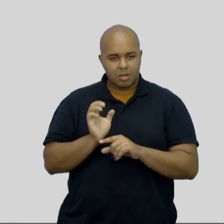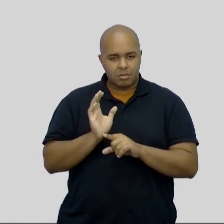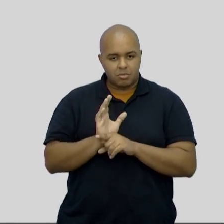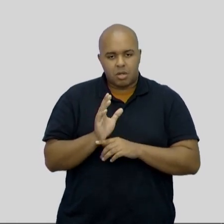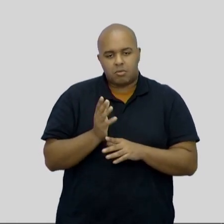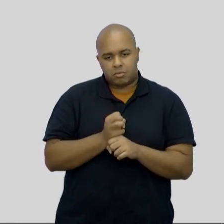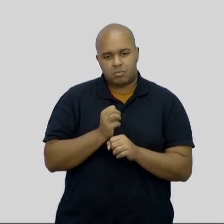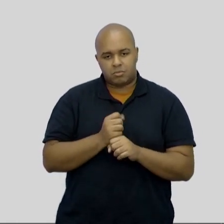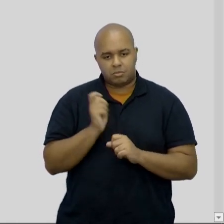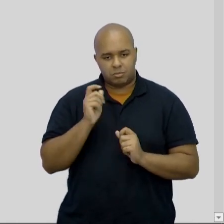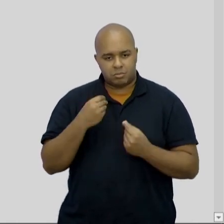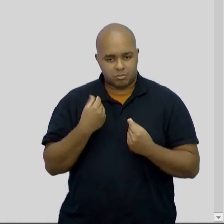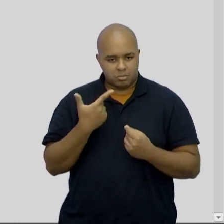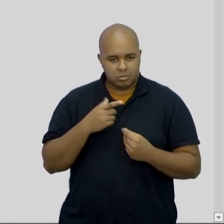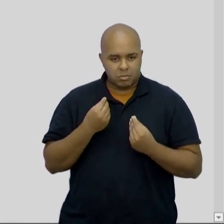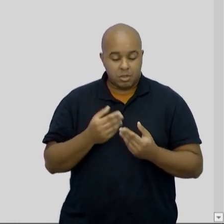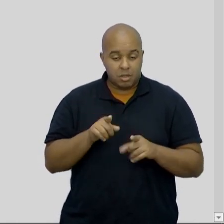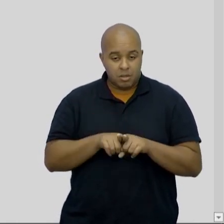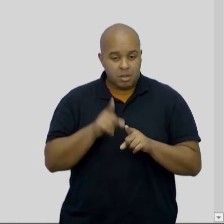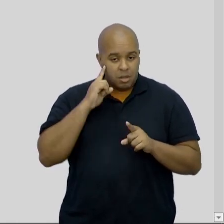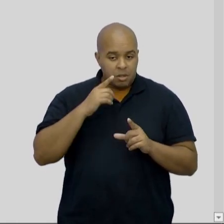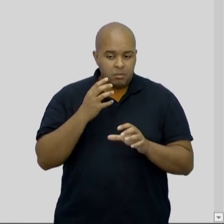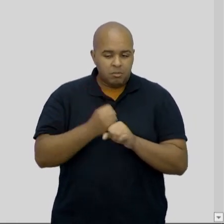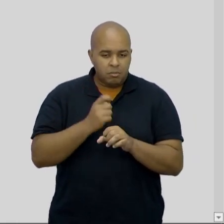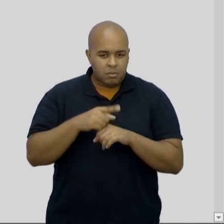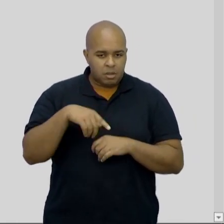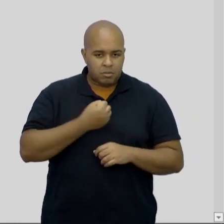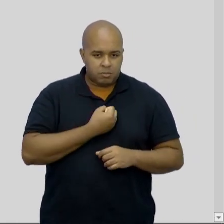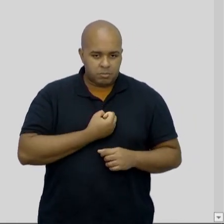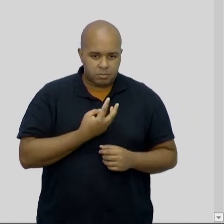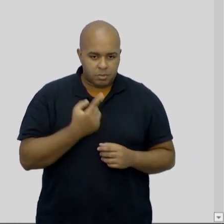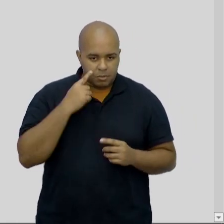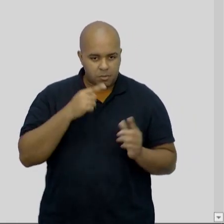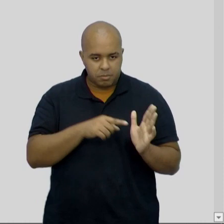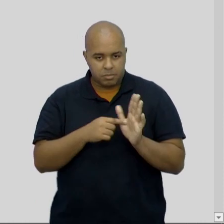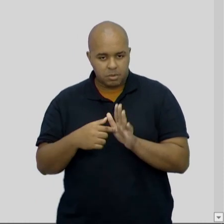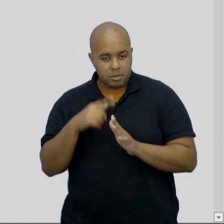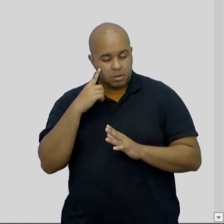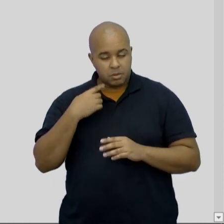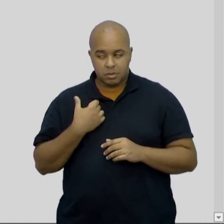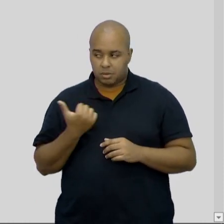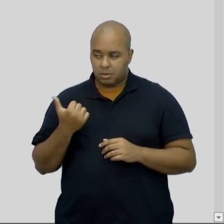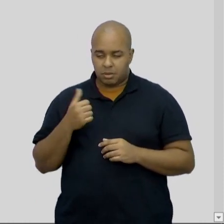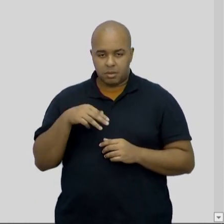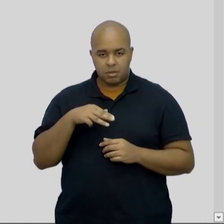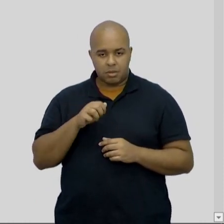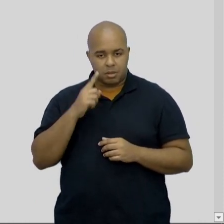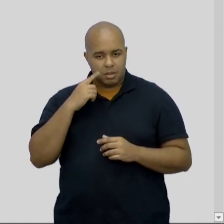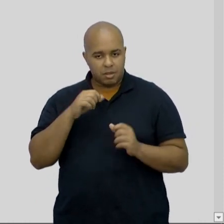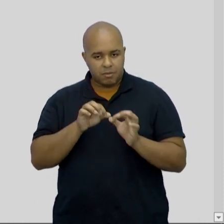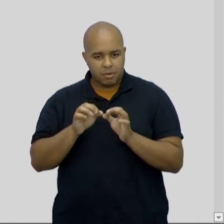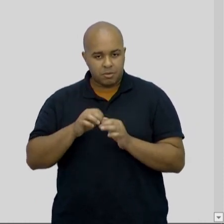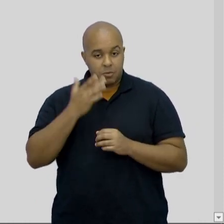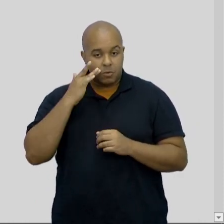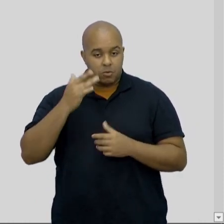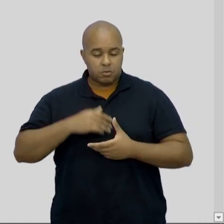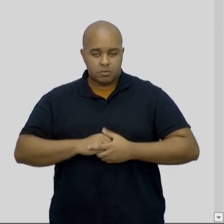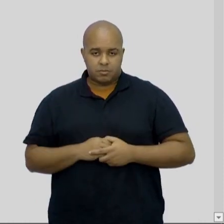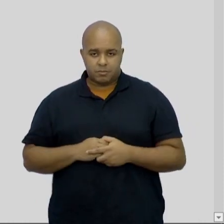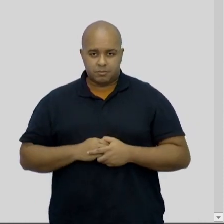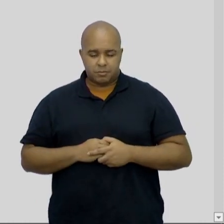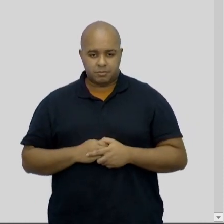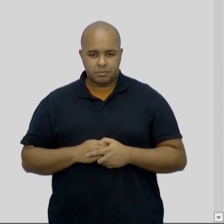algum tipo de pontuação. E tem a pontuação, que é o número 3, no caso desse artefato Mapungubwe feito de